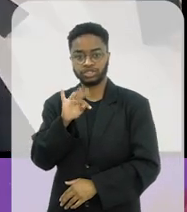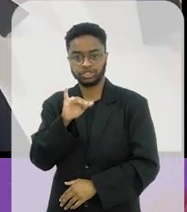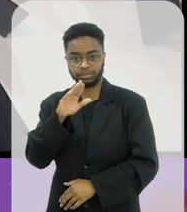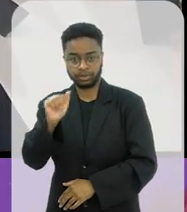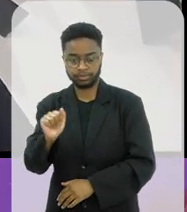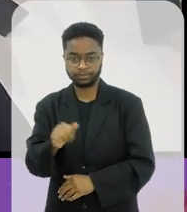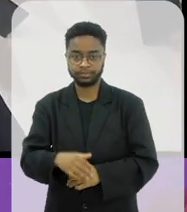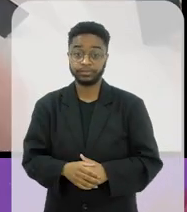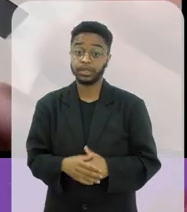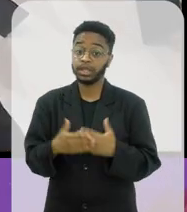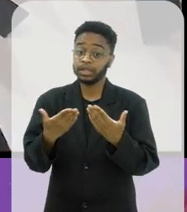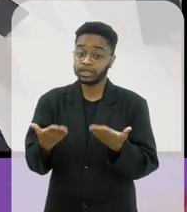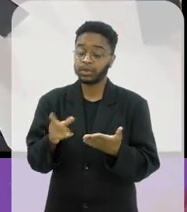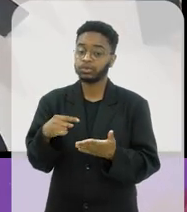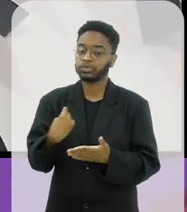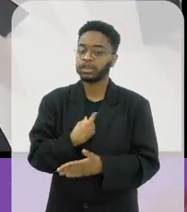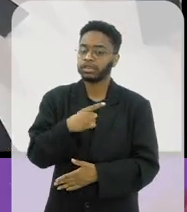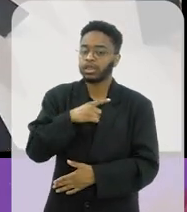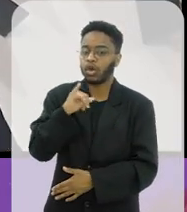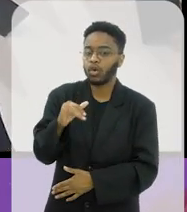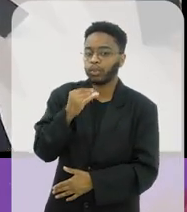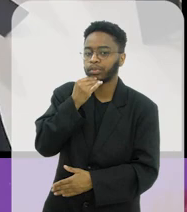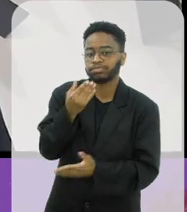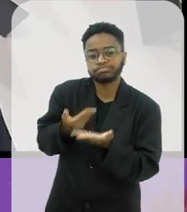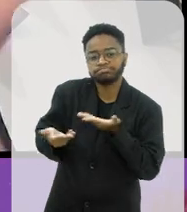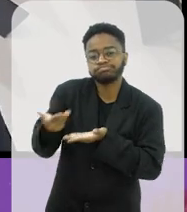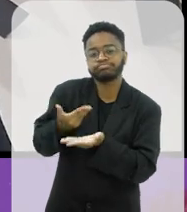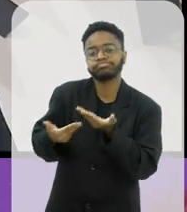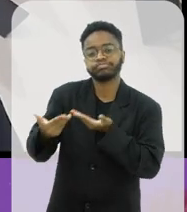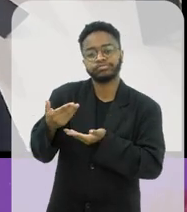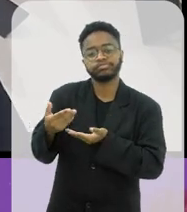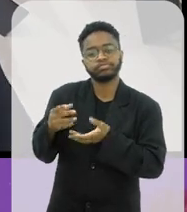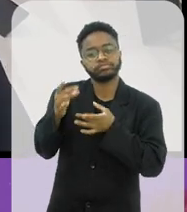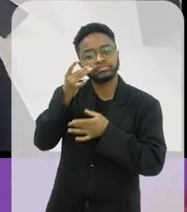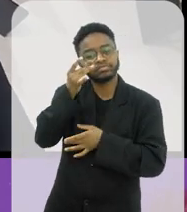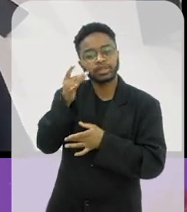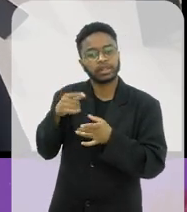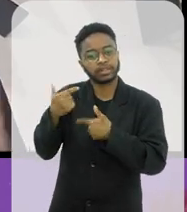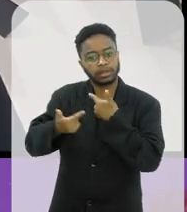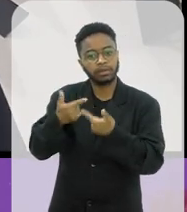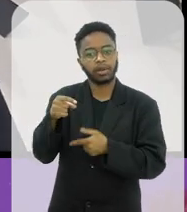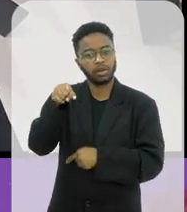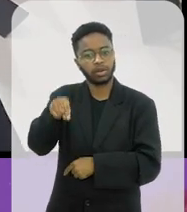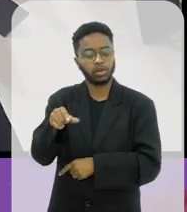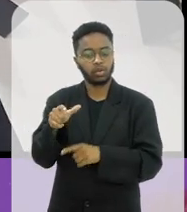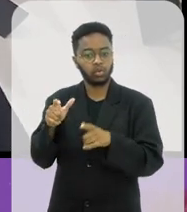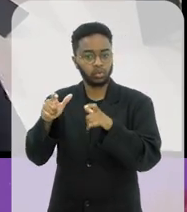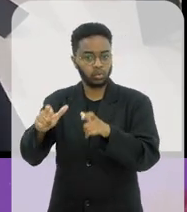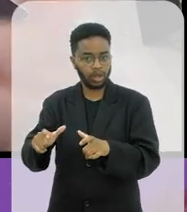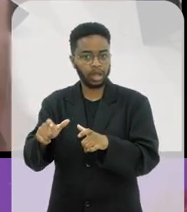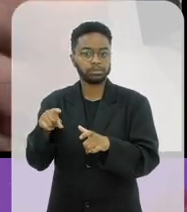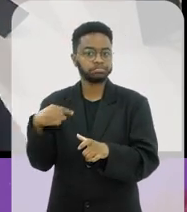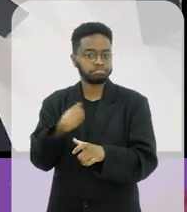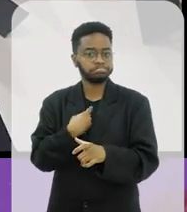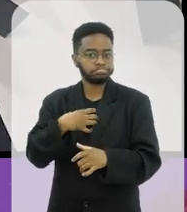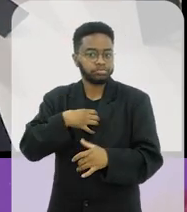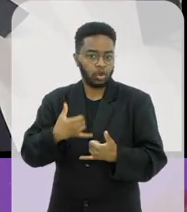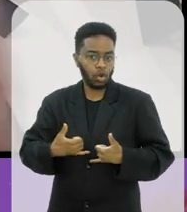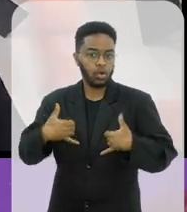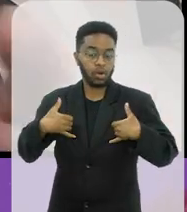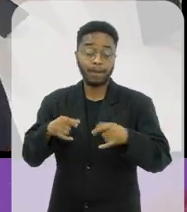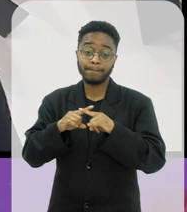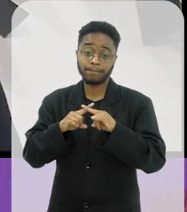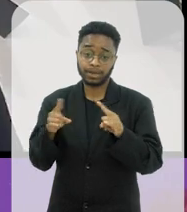lembra muito bem, né, Rui Guilherme? E tivemos a oportunidade de conviver até profissionalmente, trabalhando naquele estado que nos honra